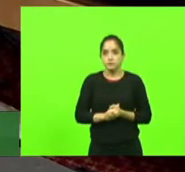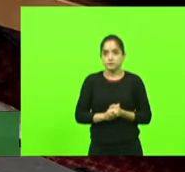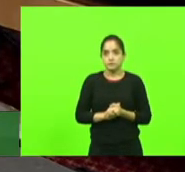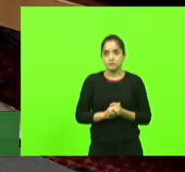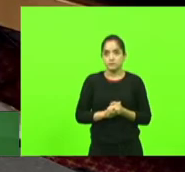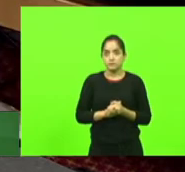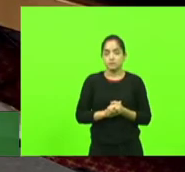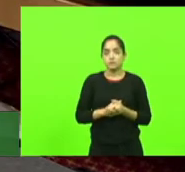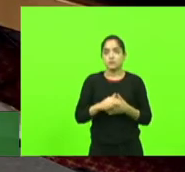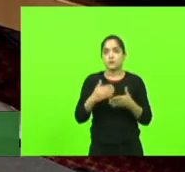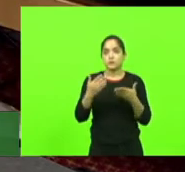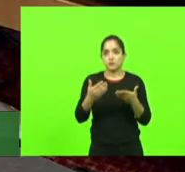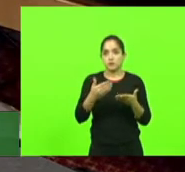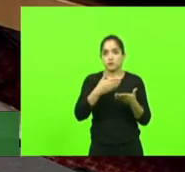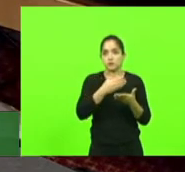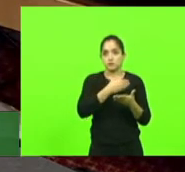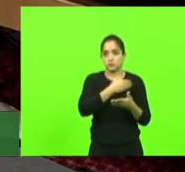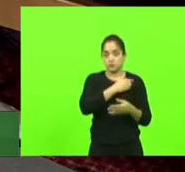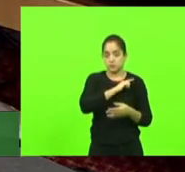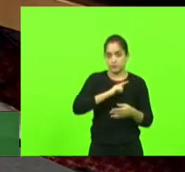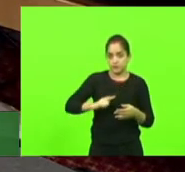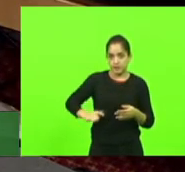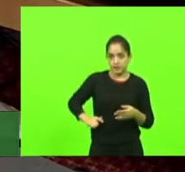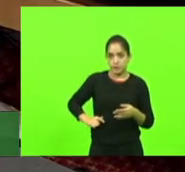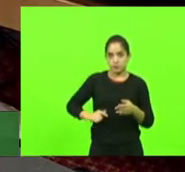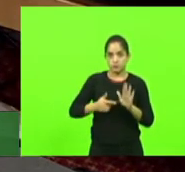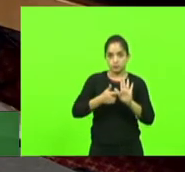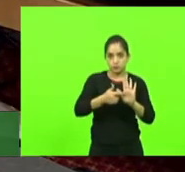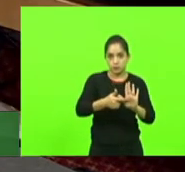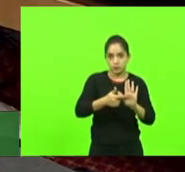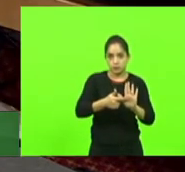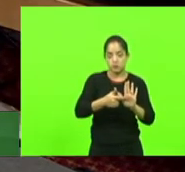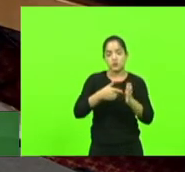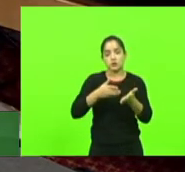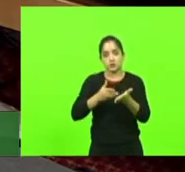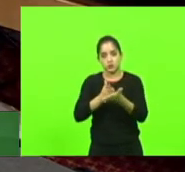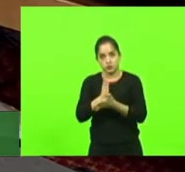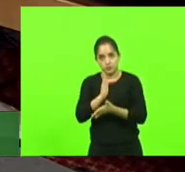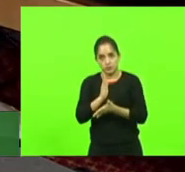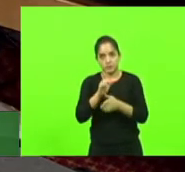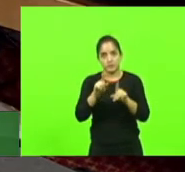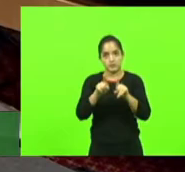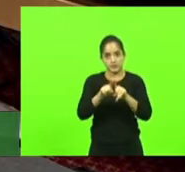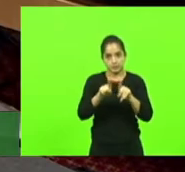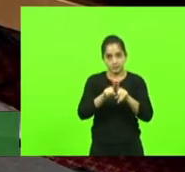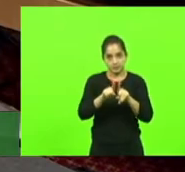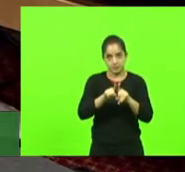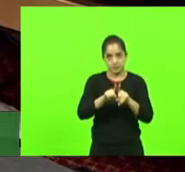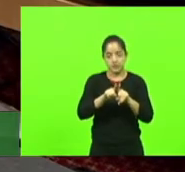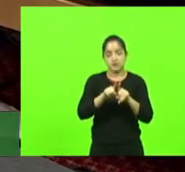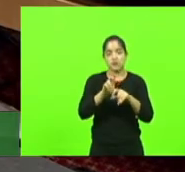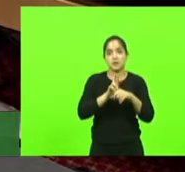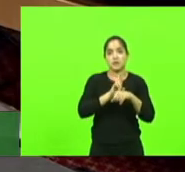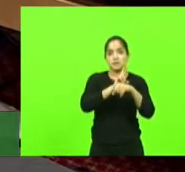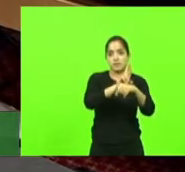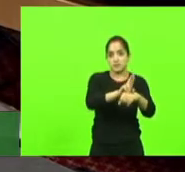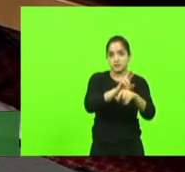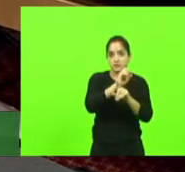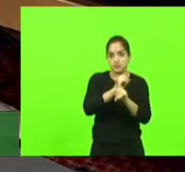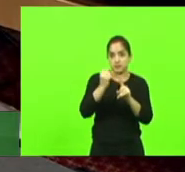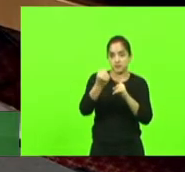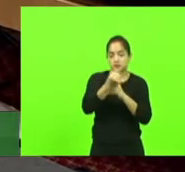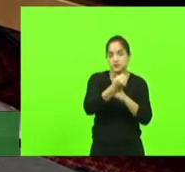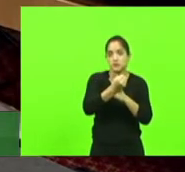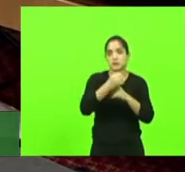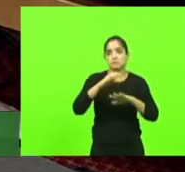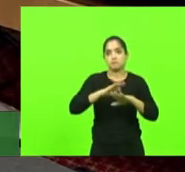furtou. Quando o governador aportou aqui o projeto, nós aprovamos, e que o governo do Estado, representando a sociedade catarinense, fez a sua